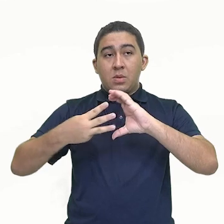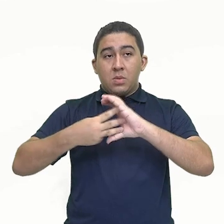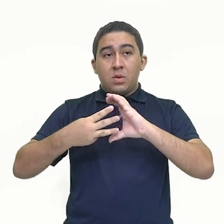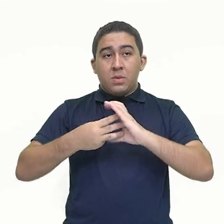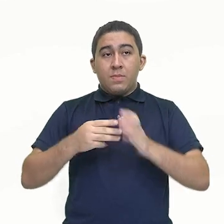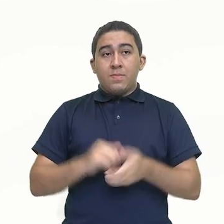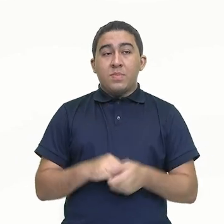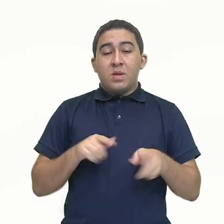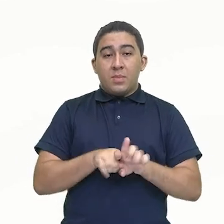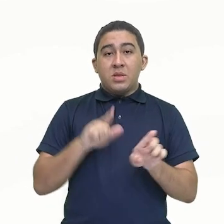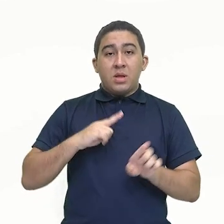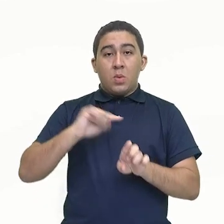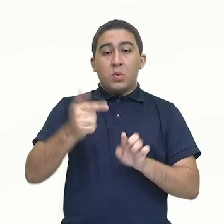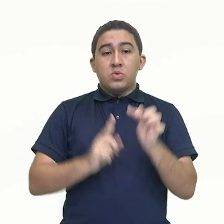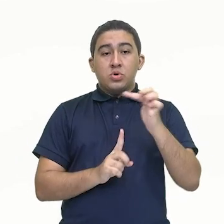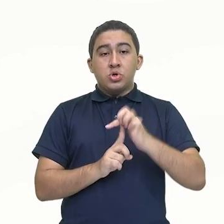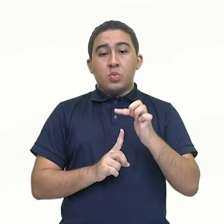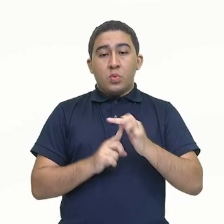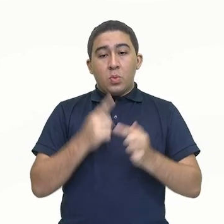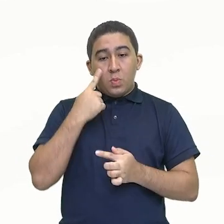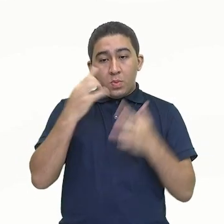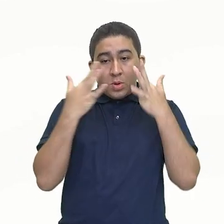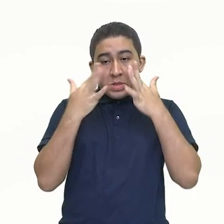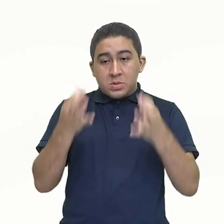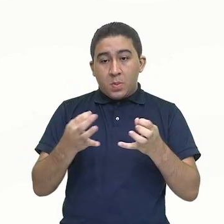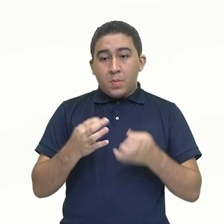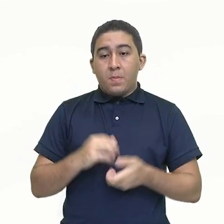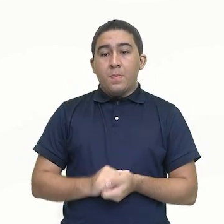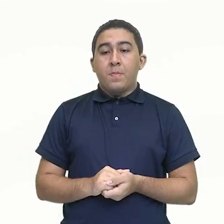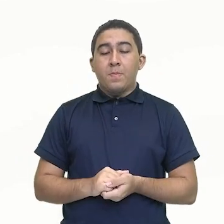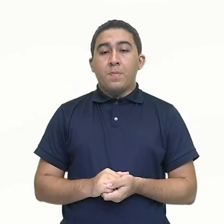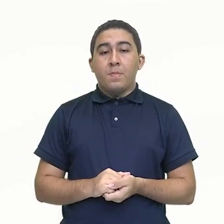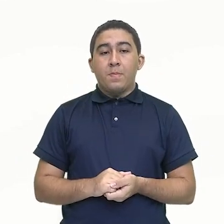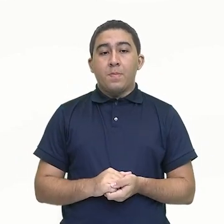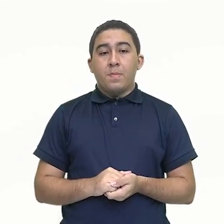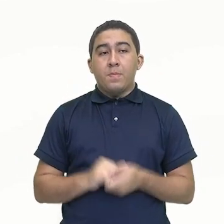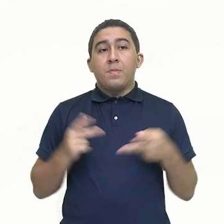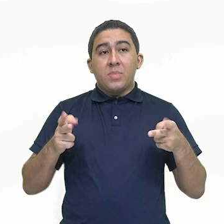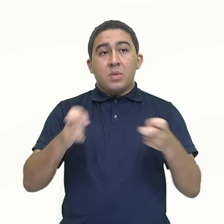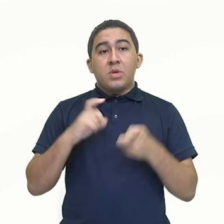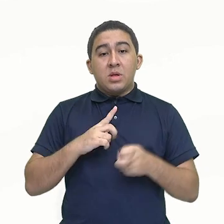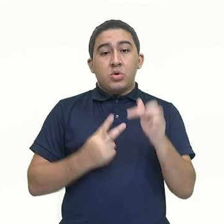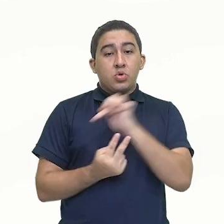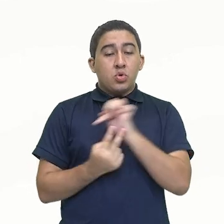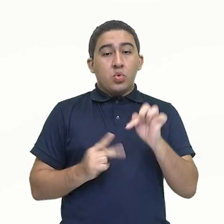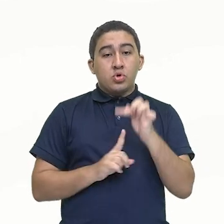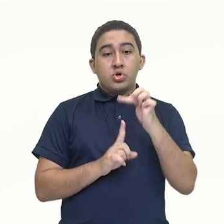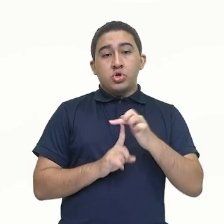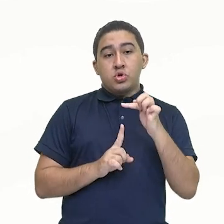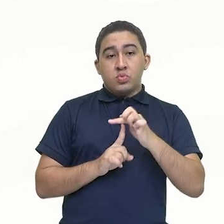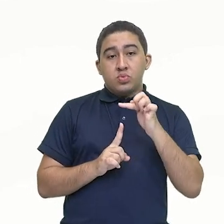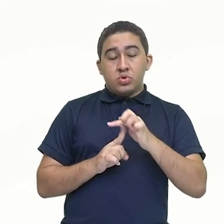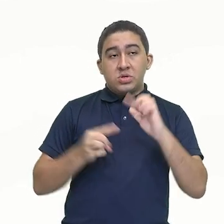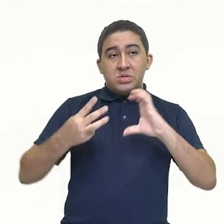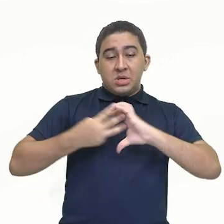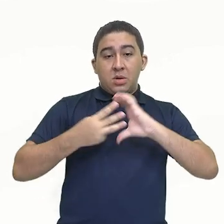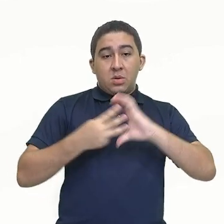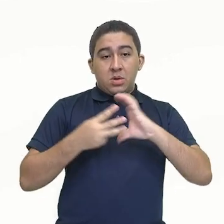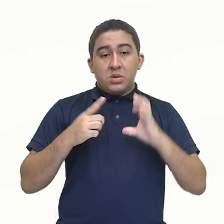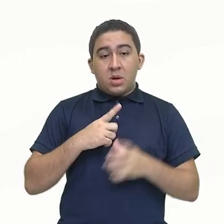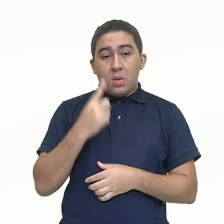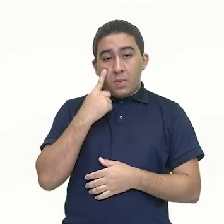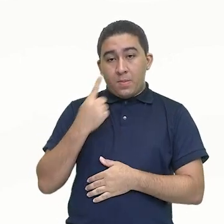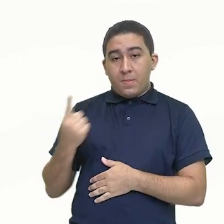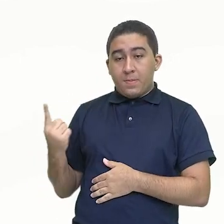nós vamos aprofundar um pouco mais. Vejam que nós temos dois tipos de células, as procariontes e